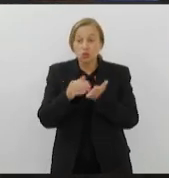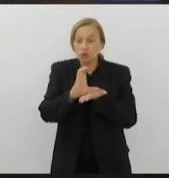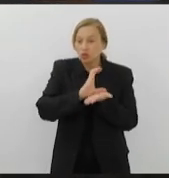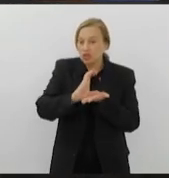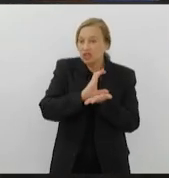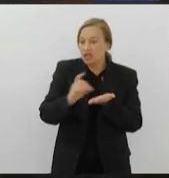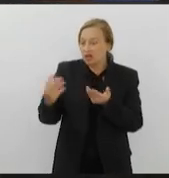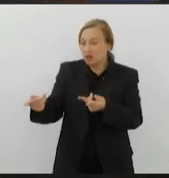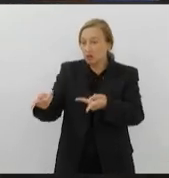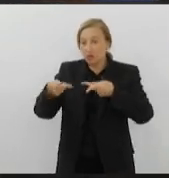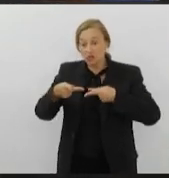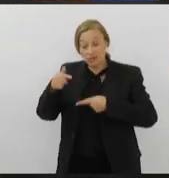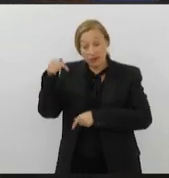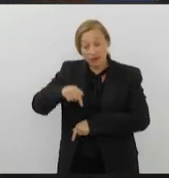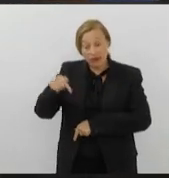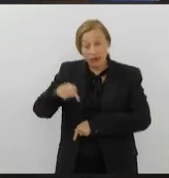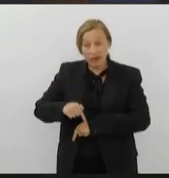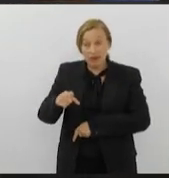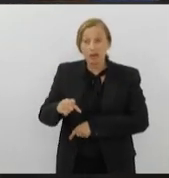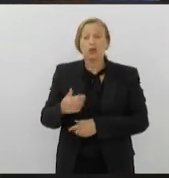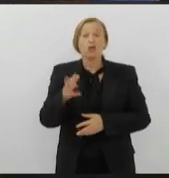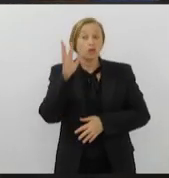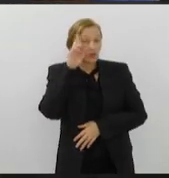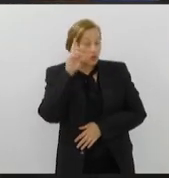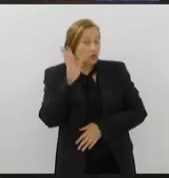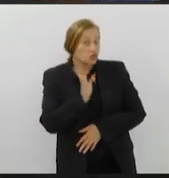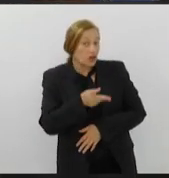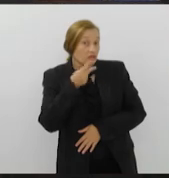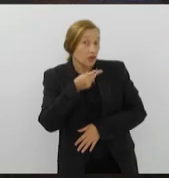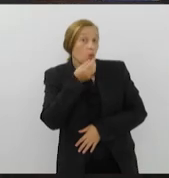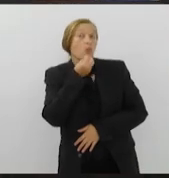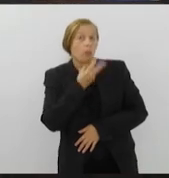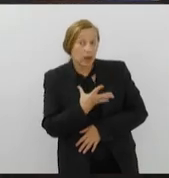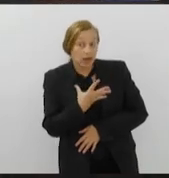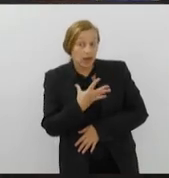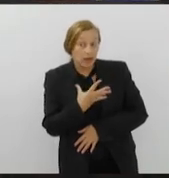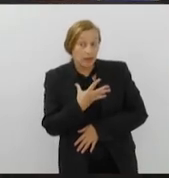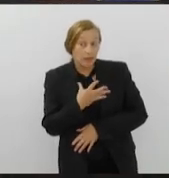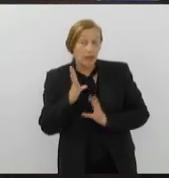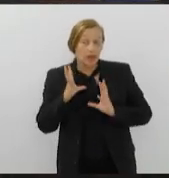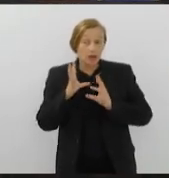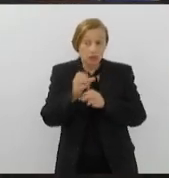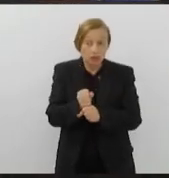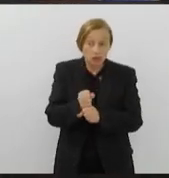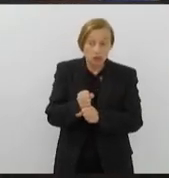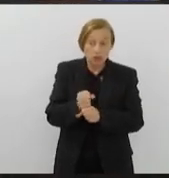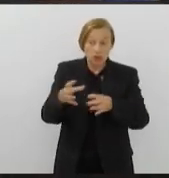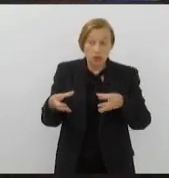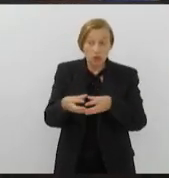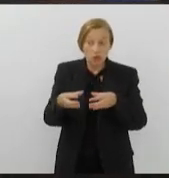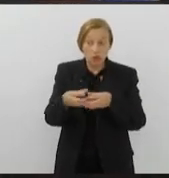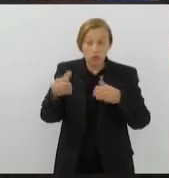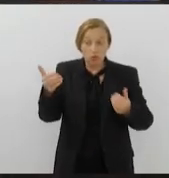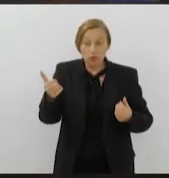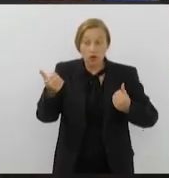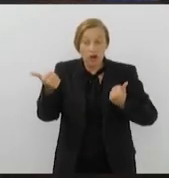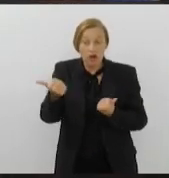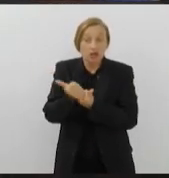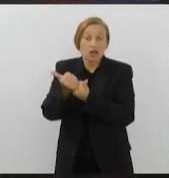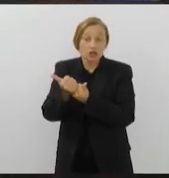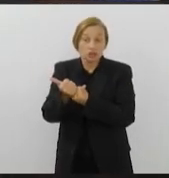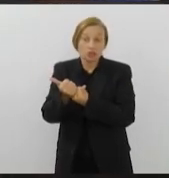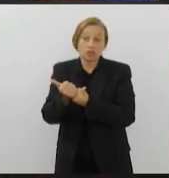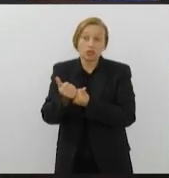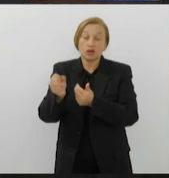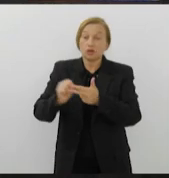aqui, porque, como Vossa Excelência ponderou muito bem, a Corte de Contas é um órgão auxiliar do nosso poder.